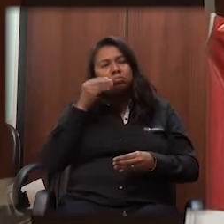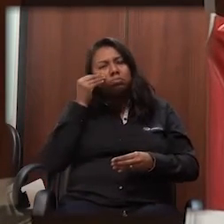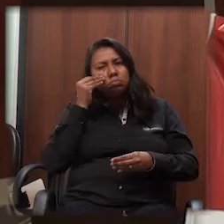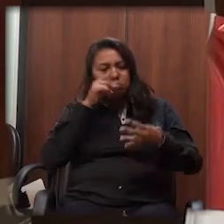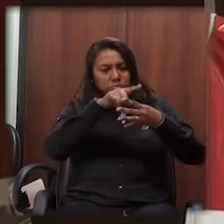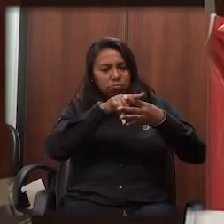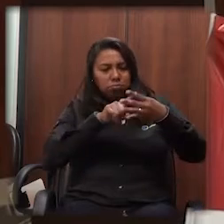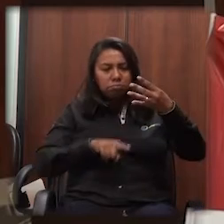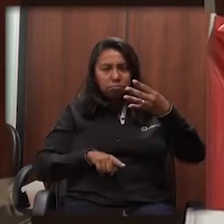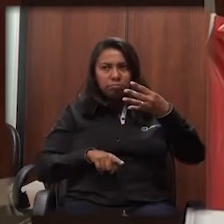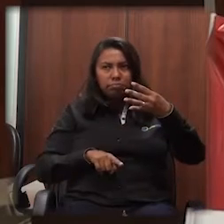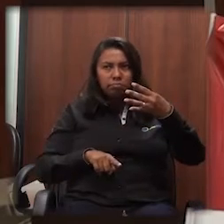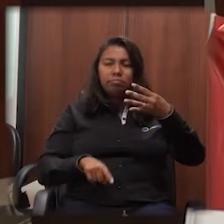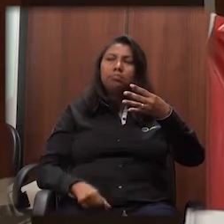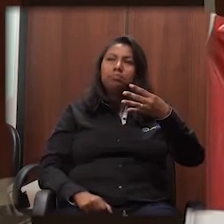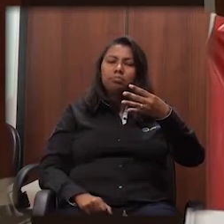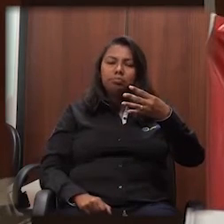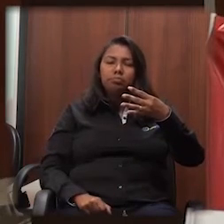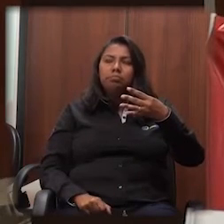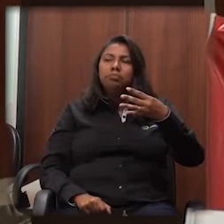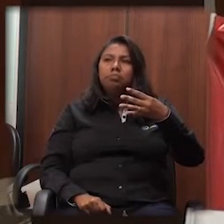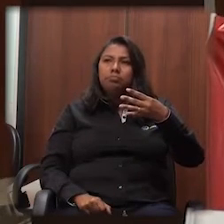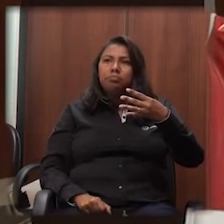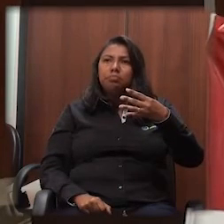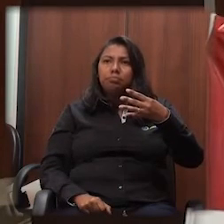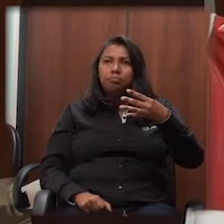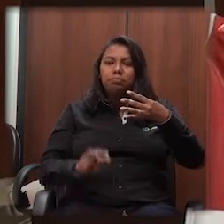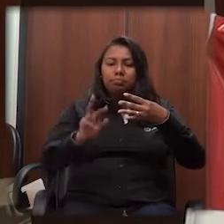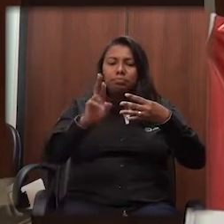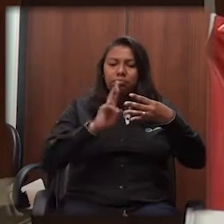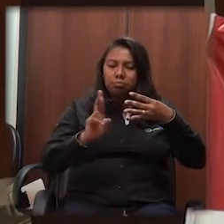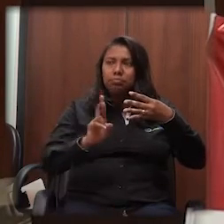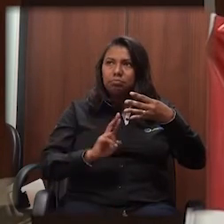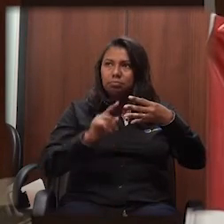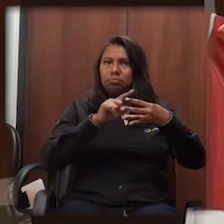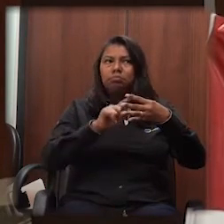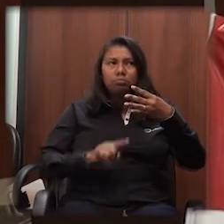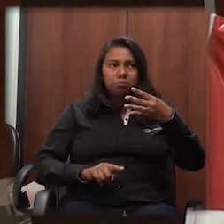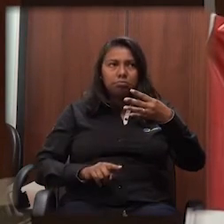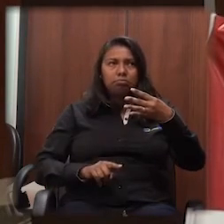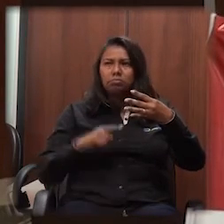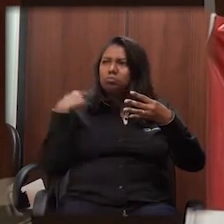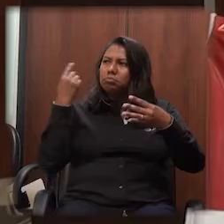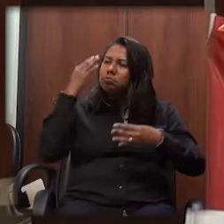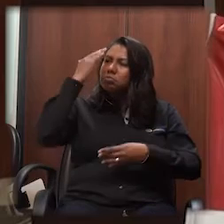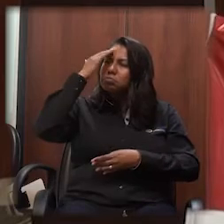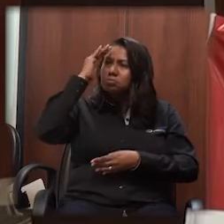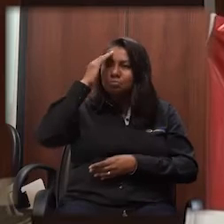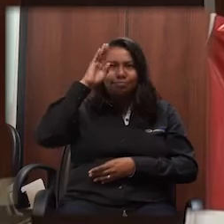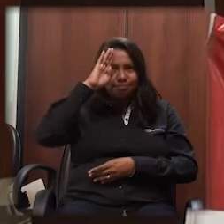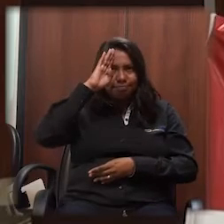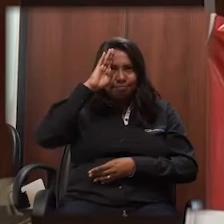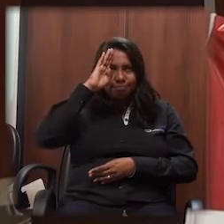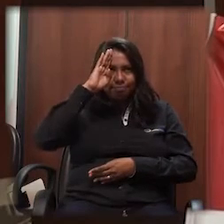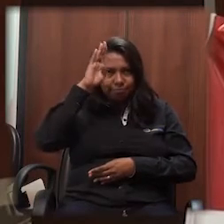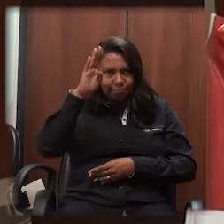tentando alcançar essas 4 dimensões que, nesse primeiro momento, a gente entendeu ser algo